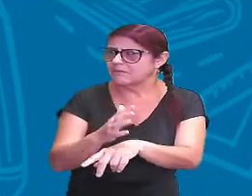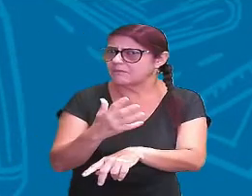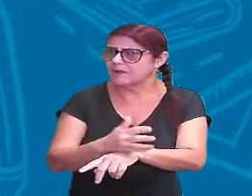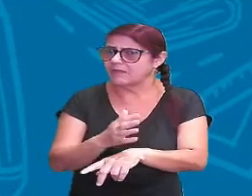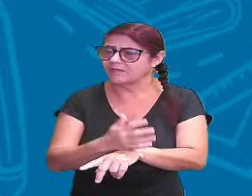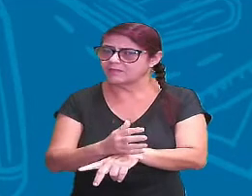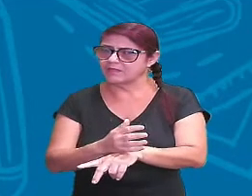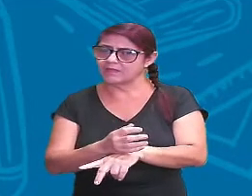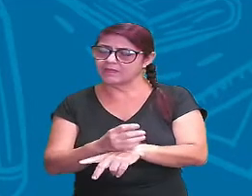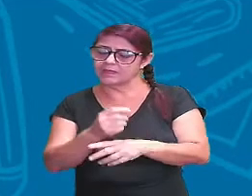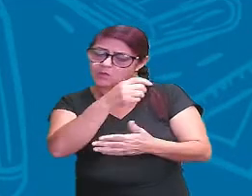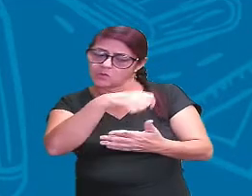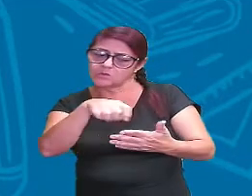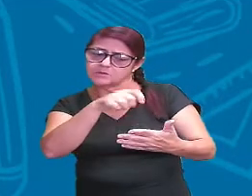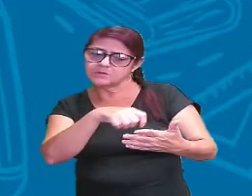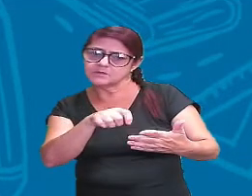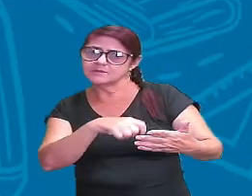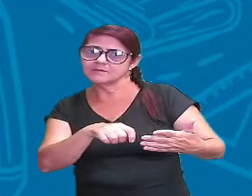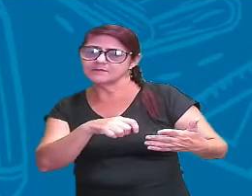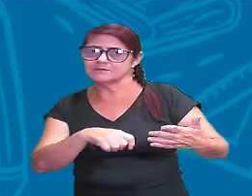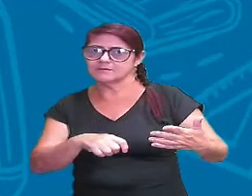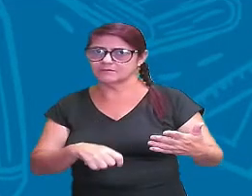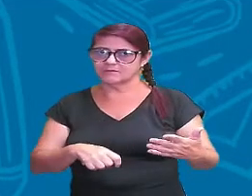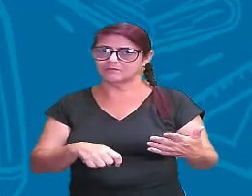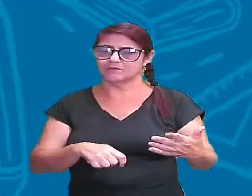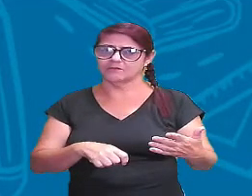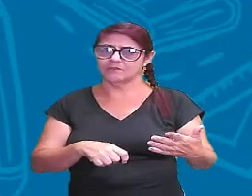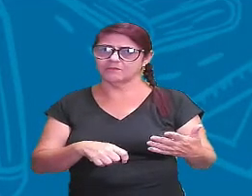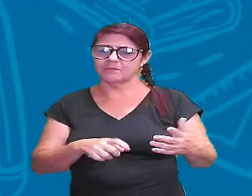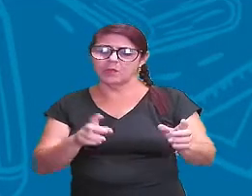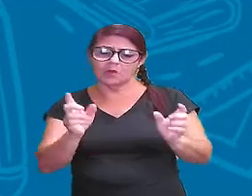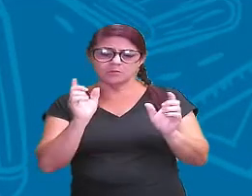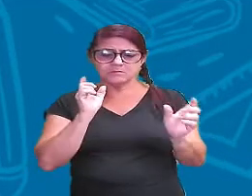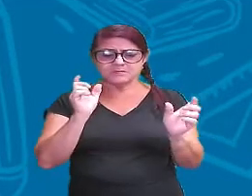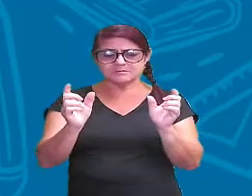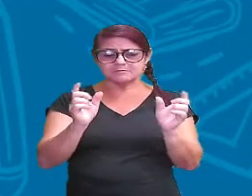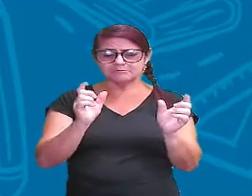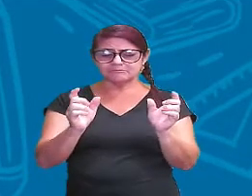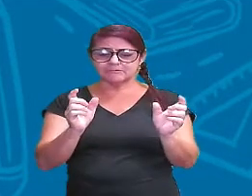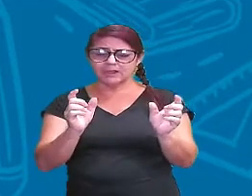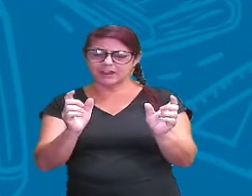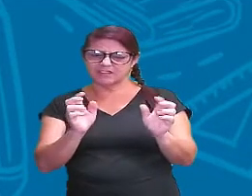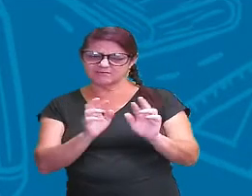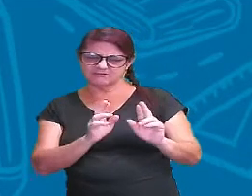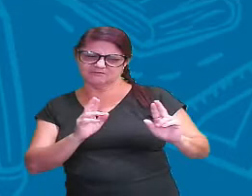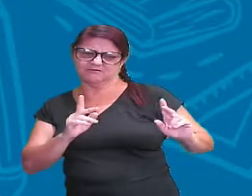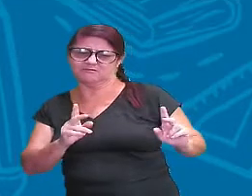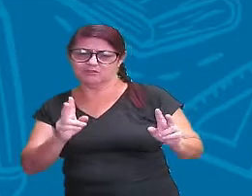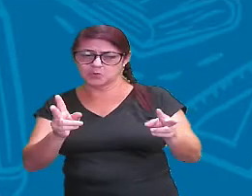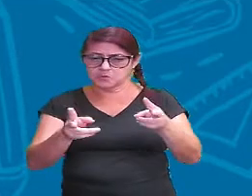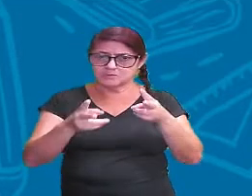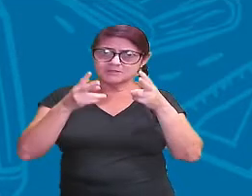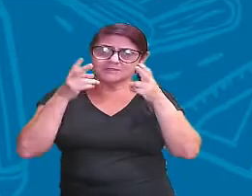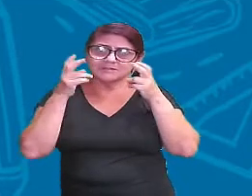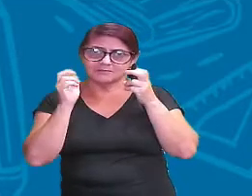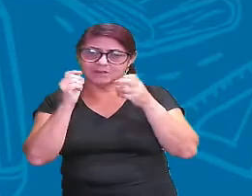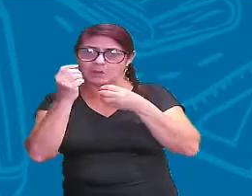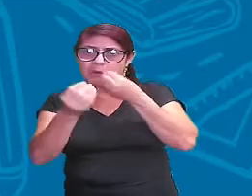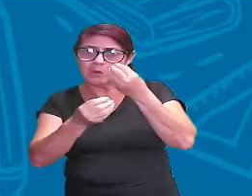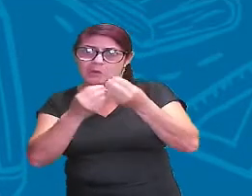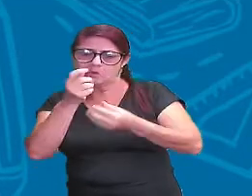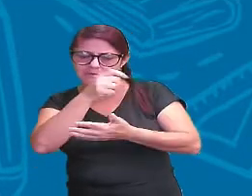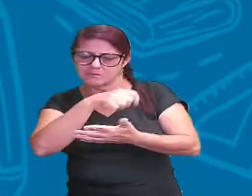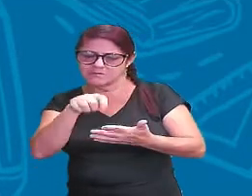comigo. Aranha. Aranha, a nossa língua dá essa dobradinha. E